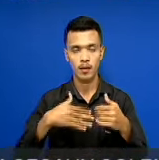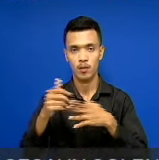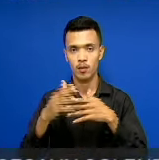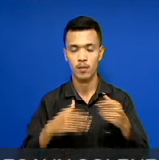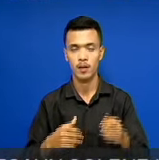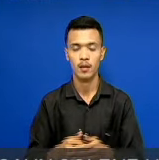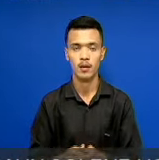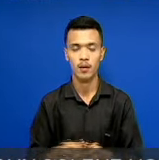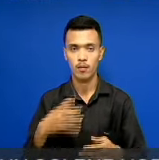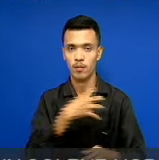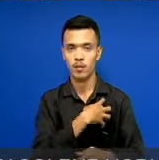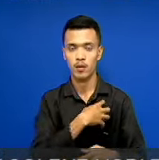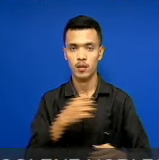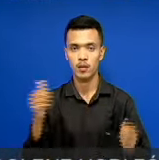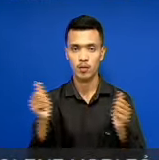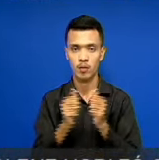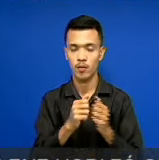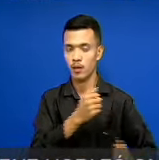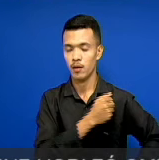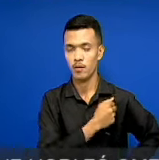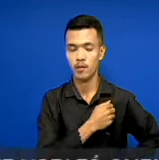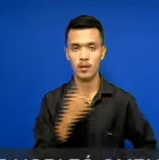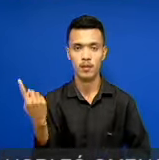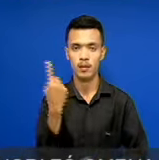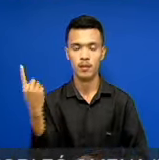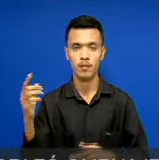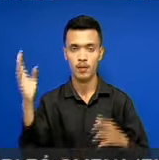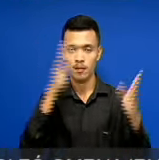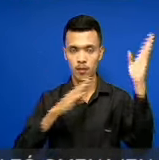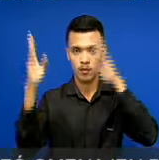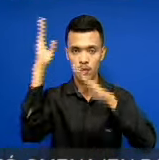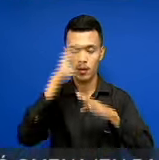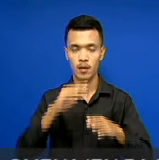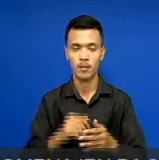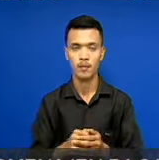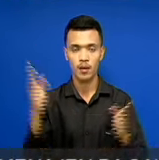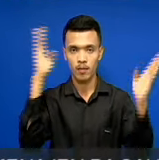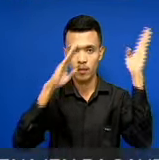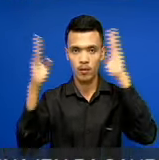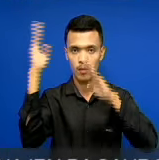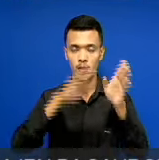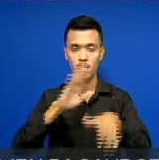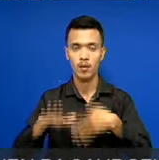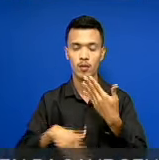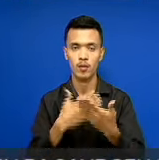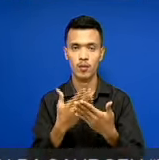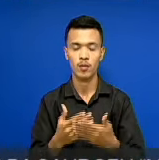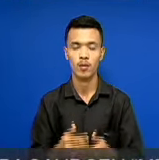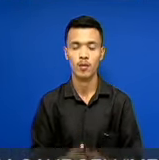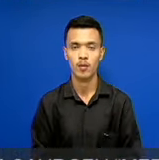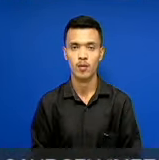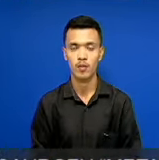ser né sempre é desentendimento ia mesmo e da tene e capacidade para fo solução ba problema mas problema o todo assunto do moço né bolo